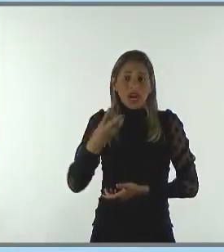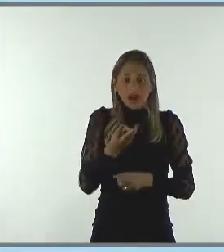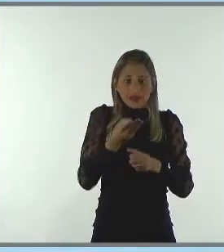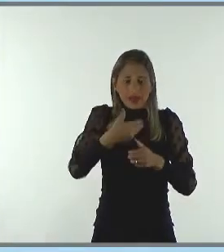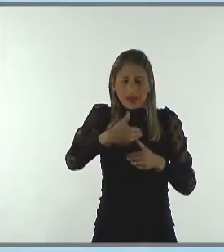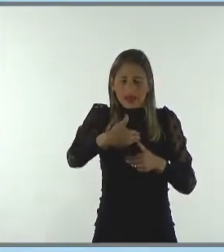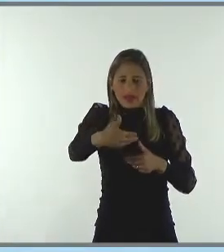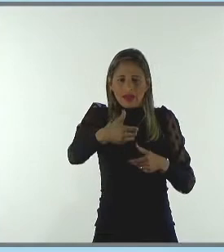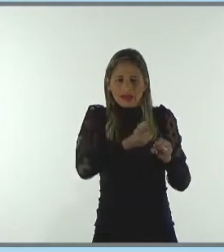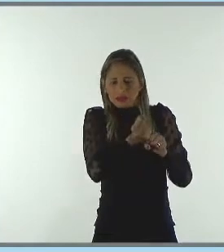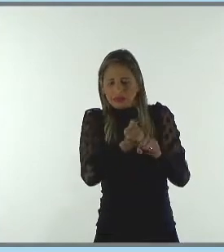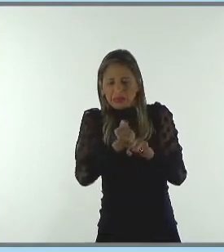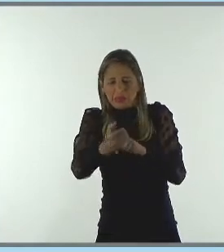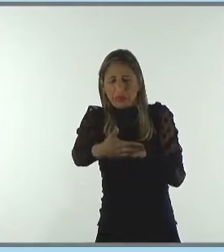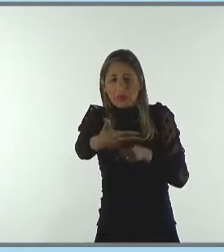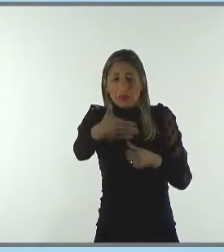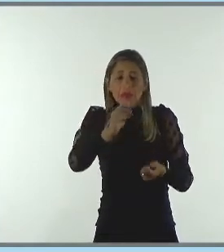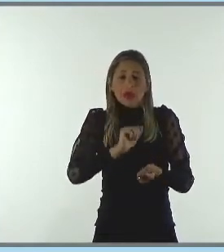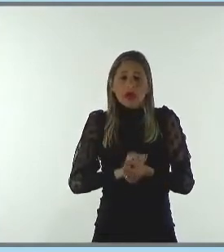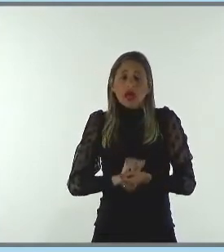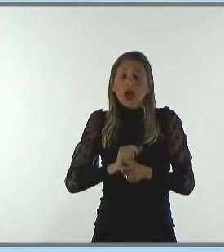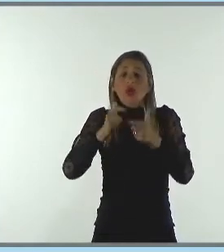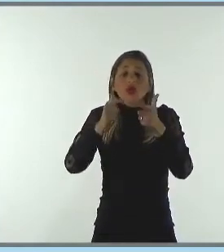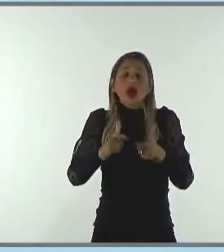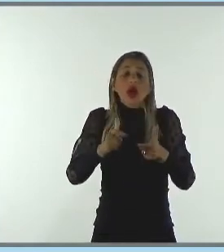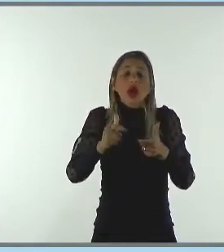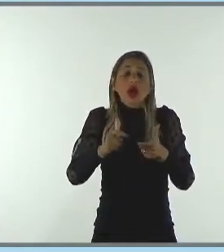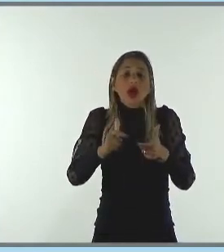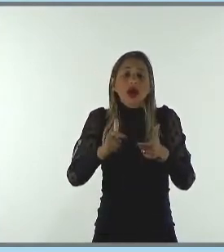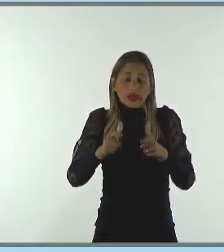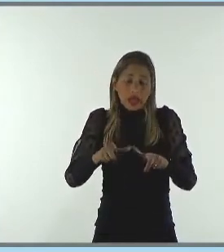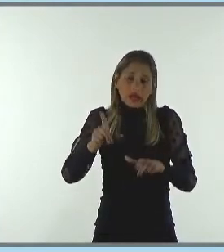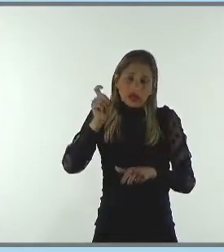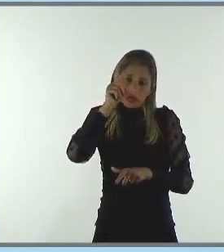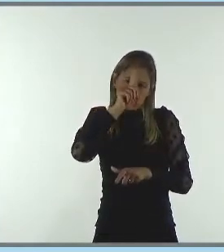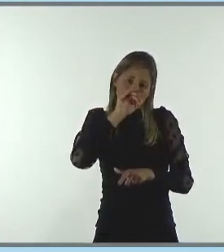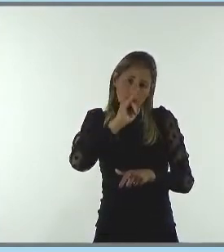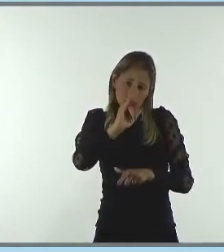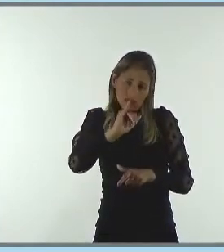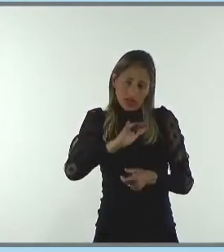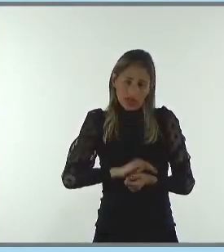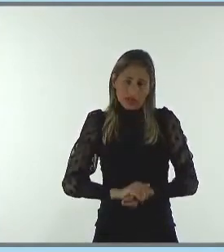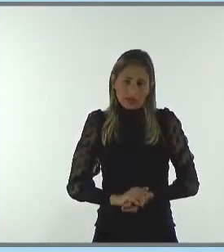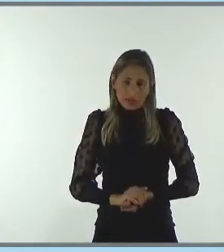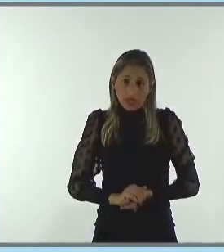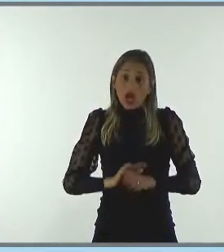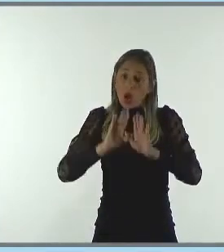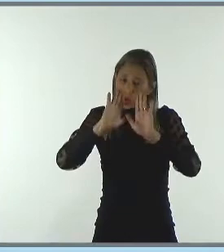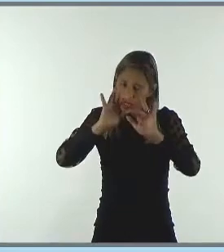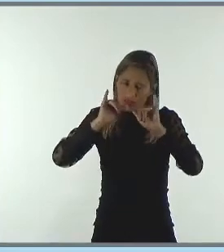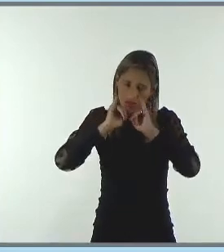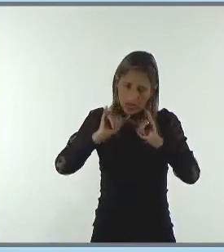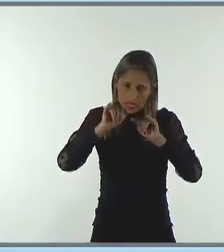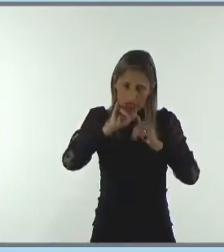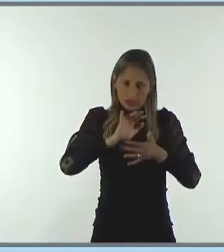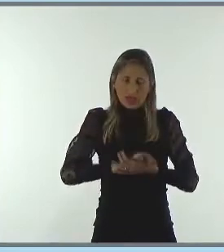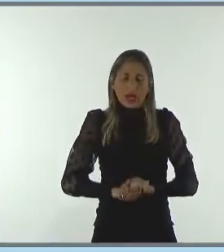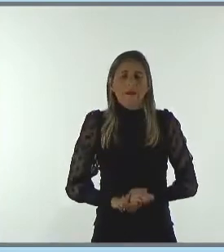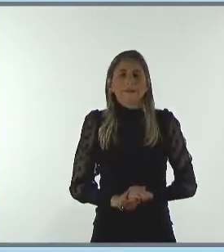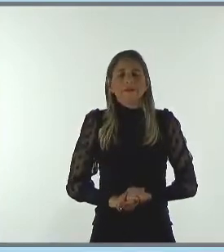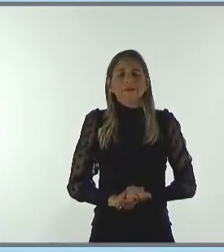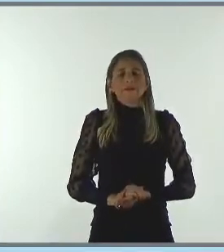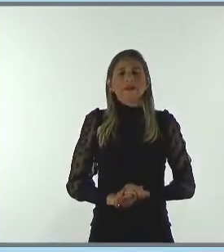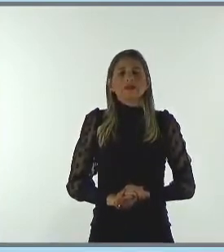3 décadas numa área que é extremamente difícil, como eu havia frisado. Dito isso, então,